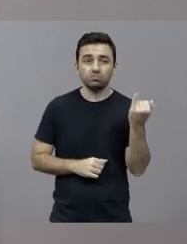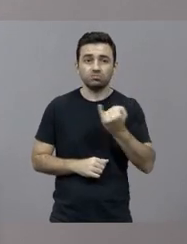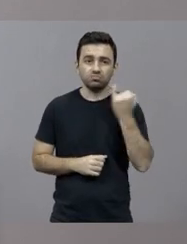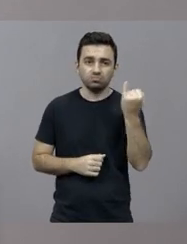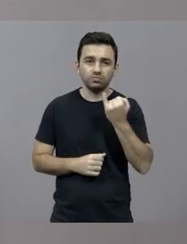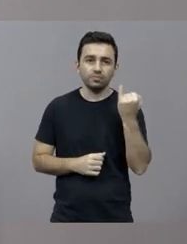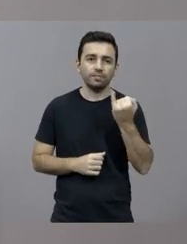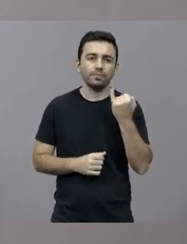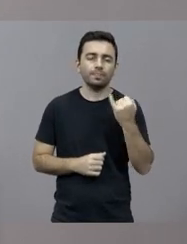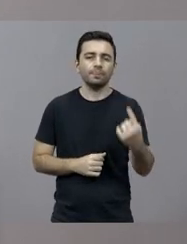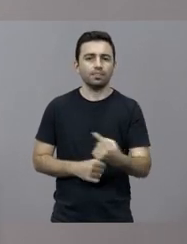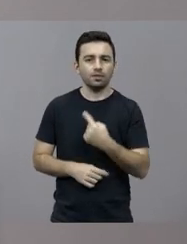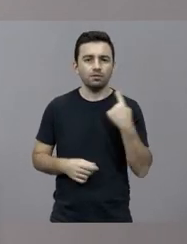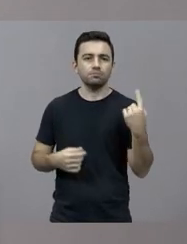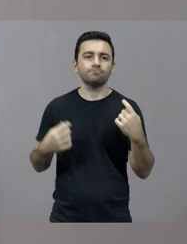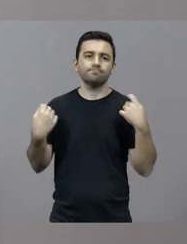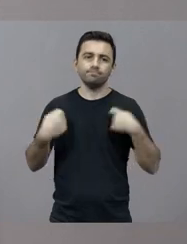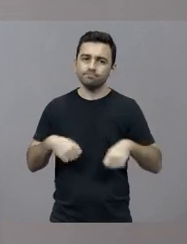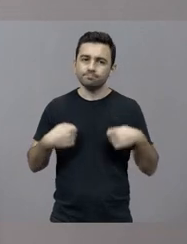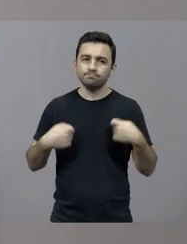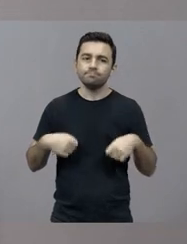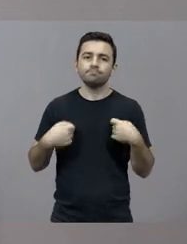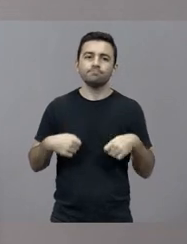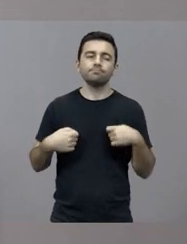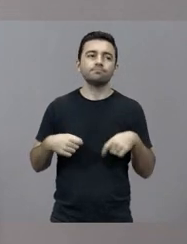que nós possamos dar as devidas,